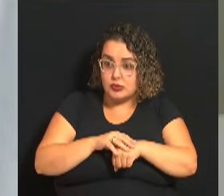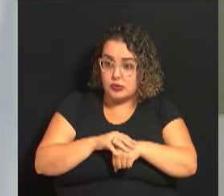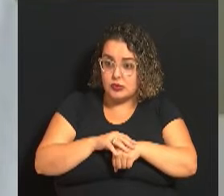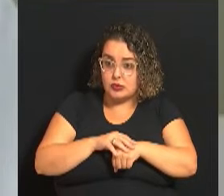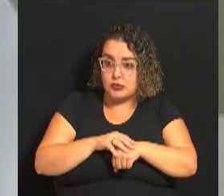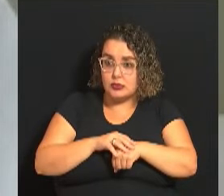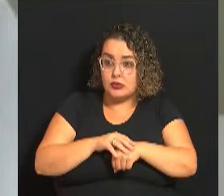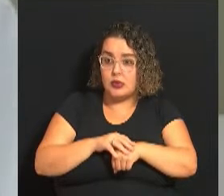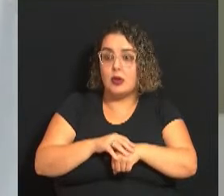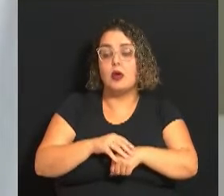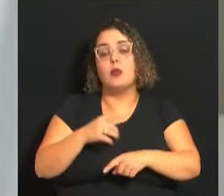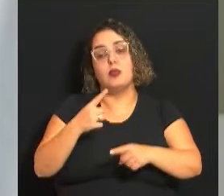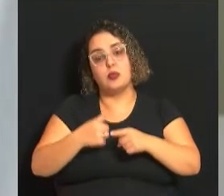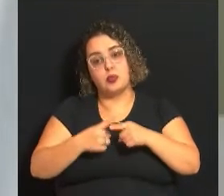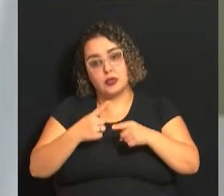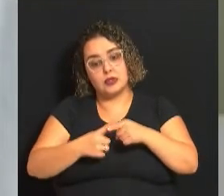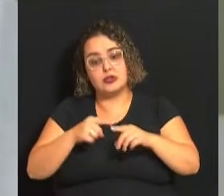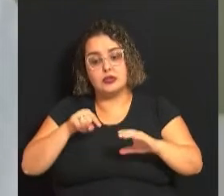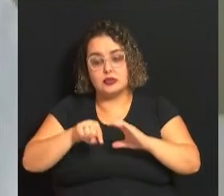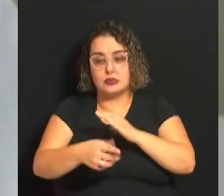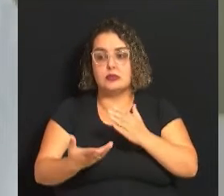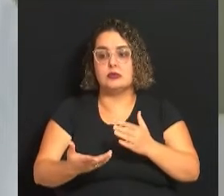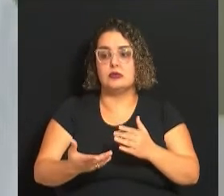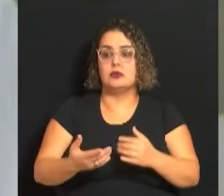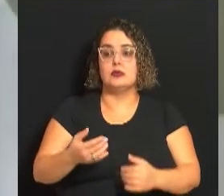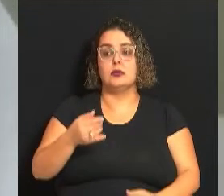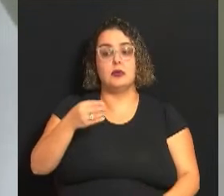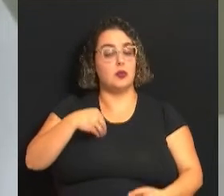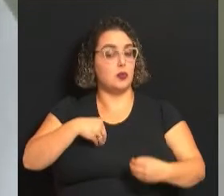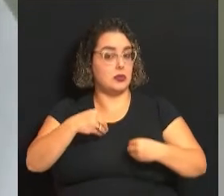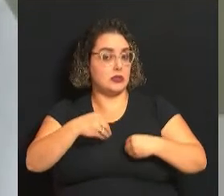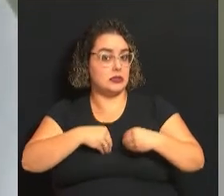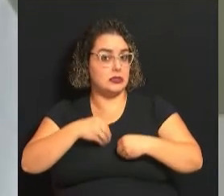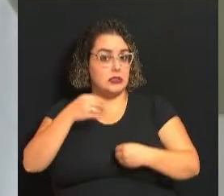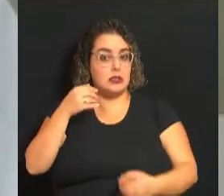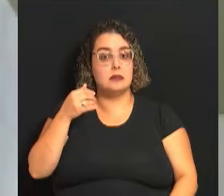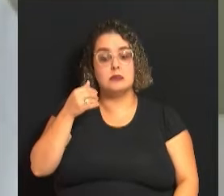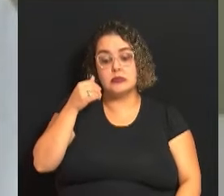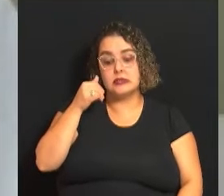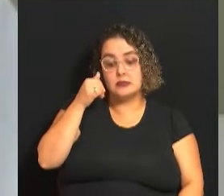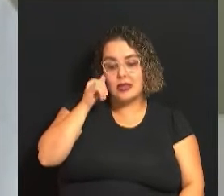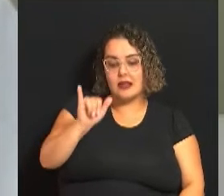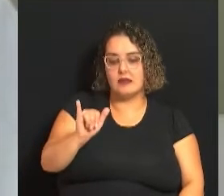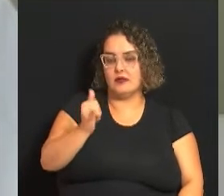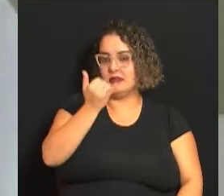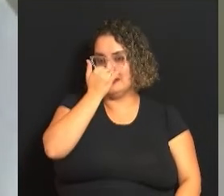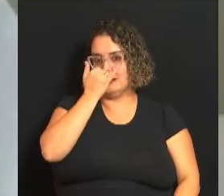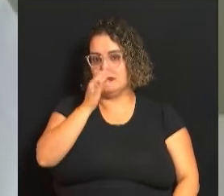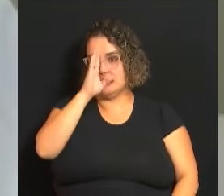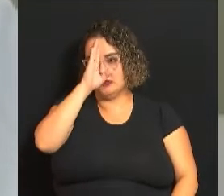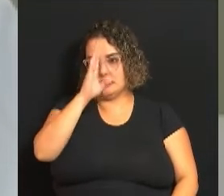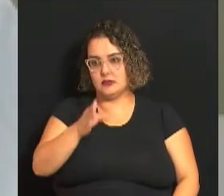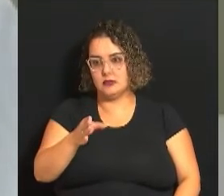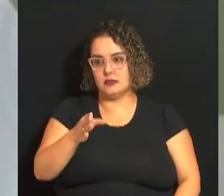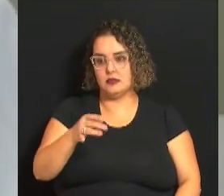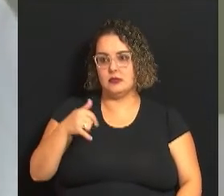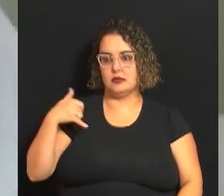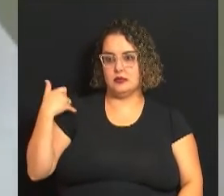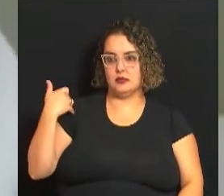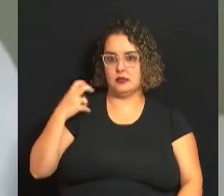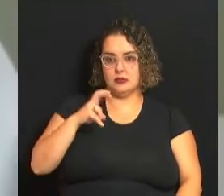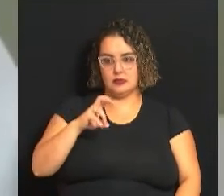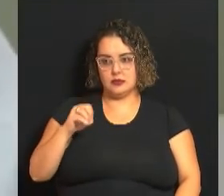está avançada. Exames preventivos são fundamentais, principalmente nas pessoas após os 50 anos de